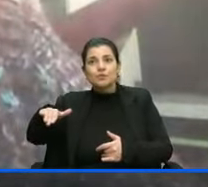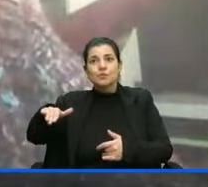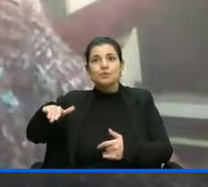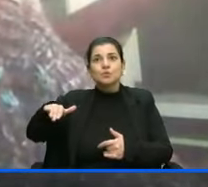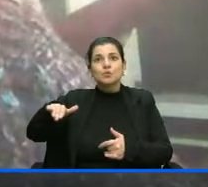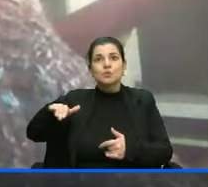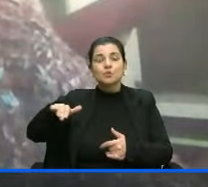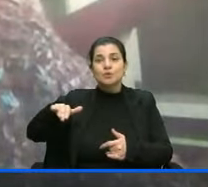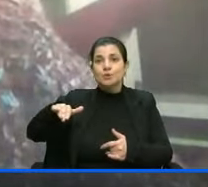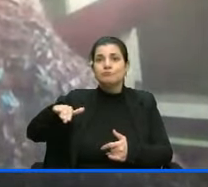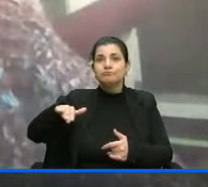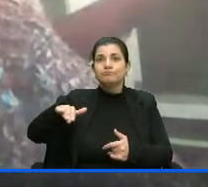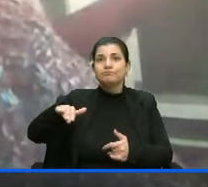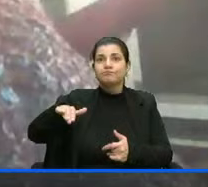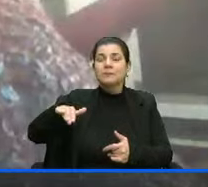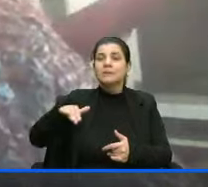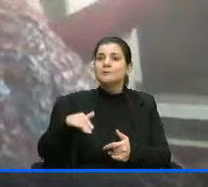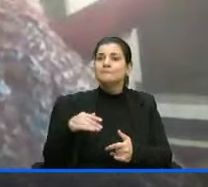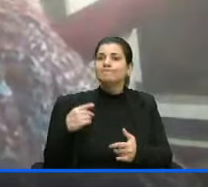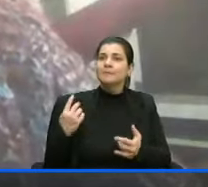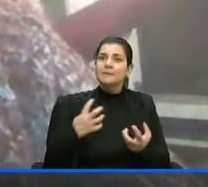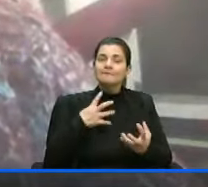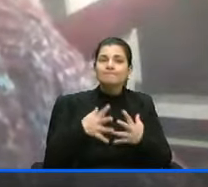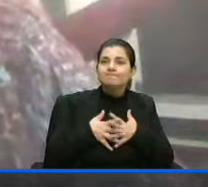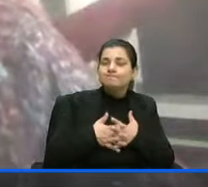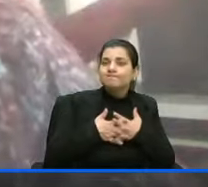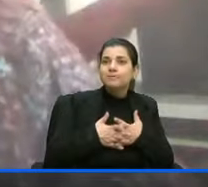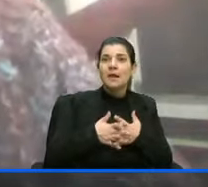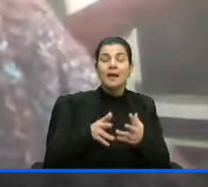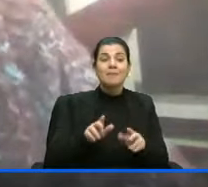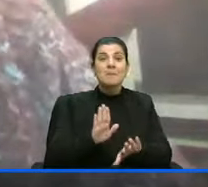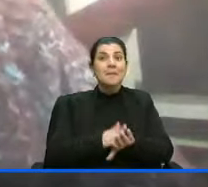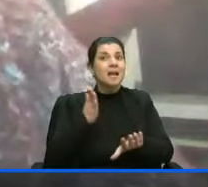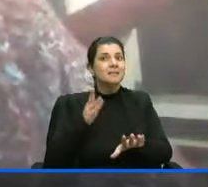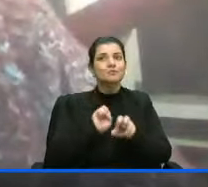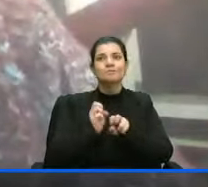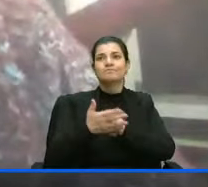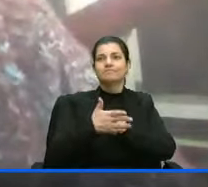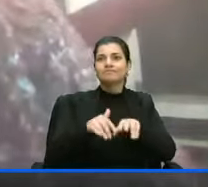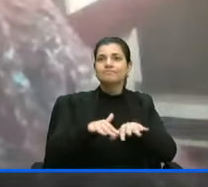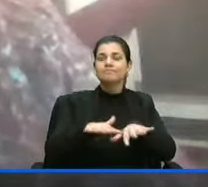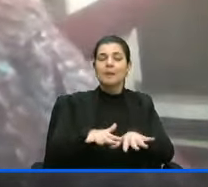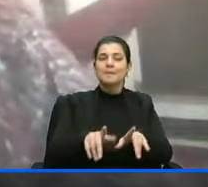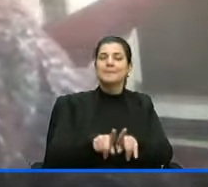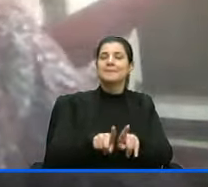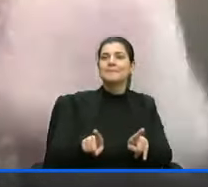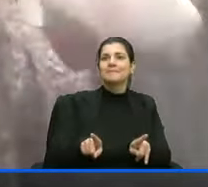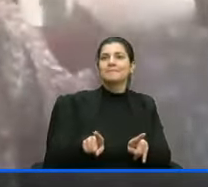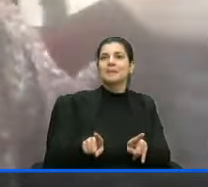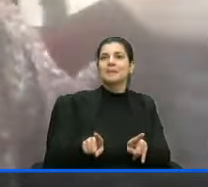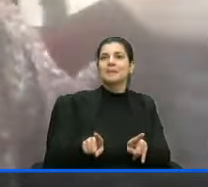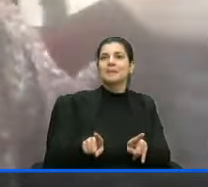no olho do furacão, ainda mais com a pandemia. Mas, de outro lado, o debate, o